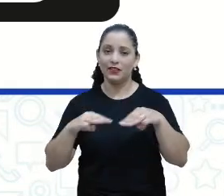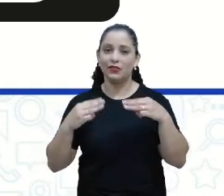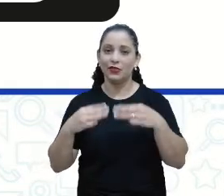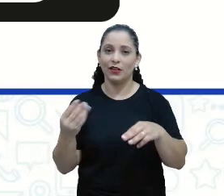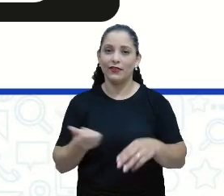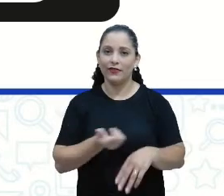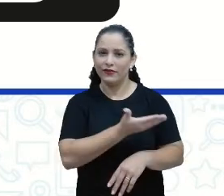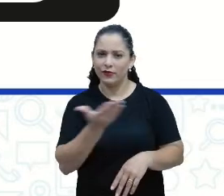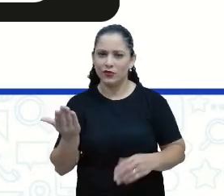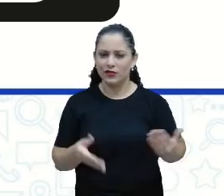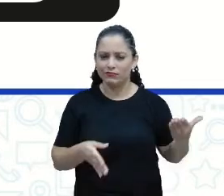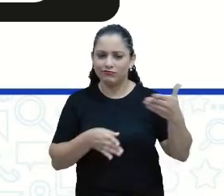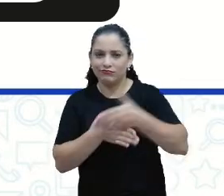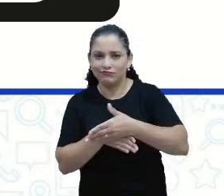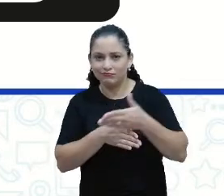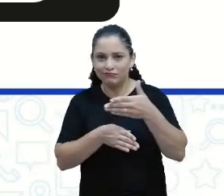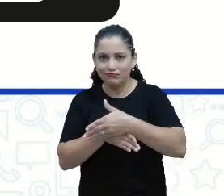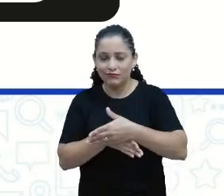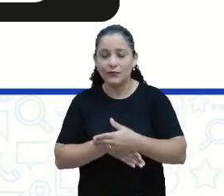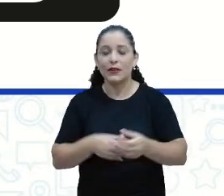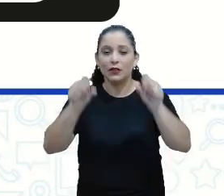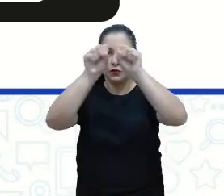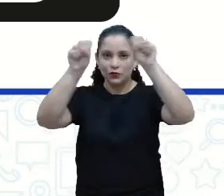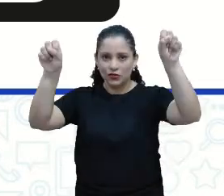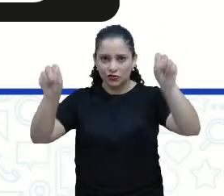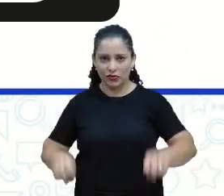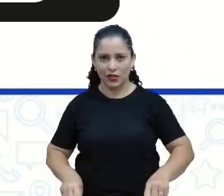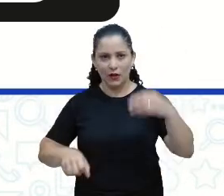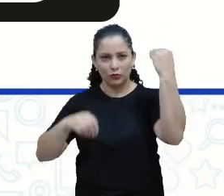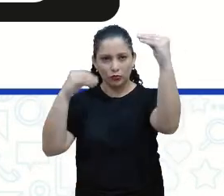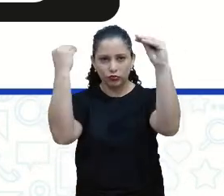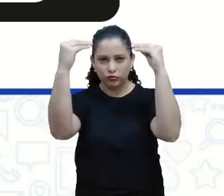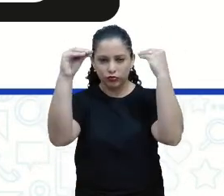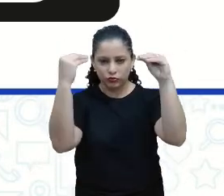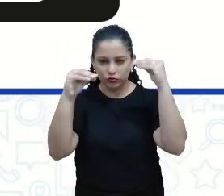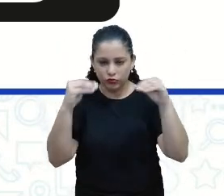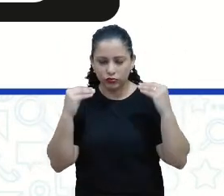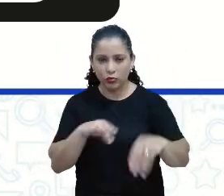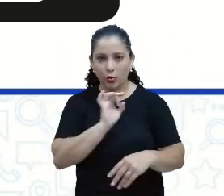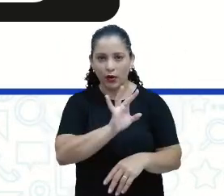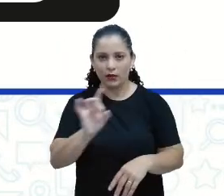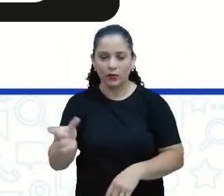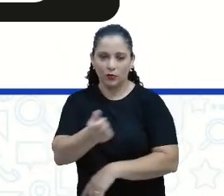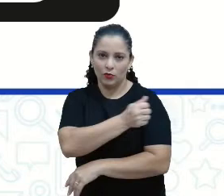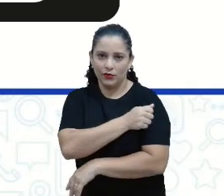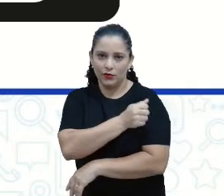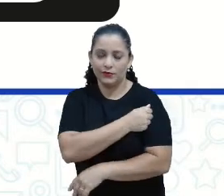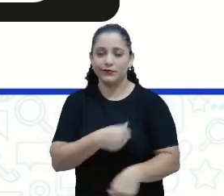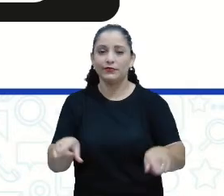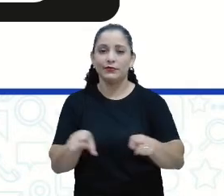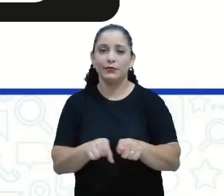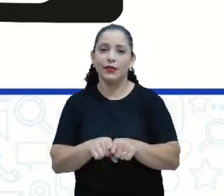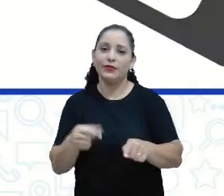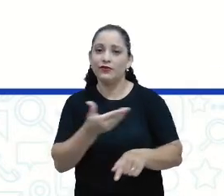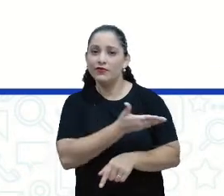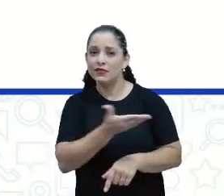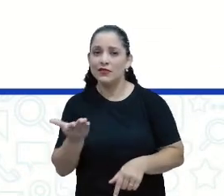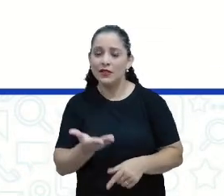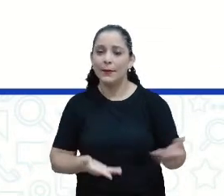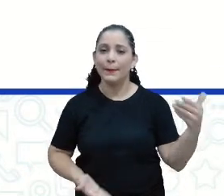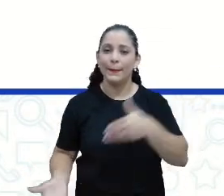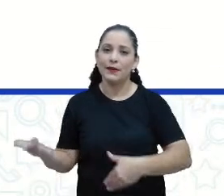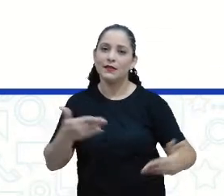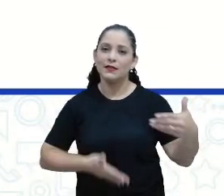sua enturmação, né? Colocando você aí no 9º ano, certo? Enquanto isso, você pode participar aí lá do nosso canal no